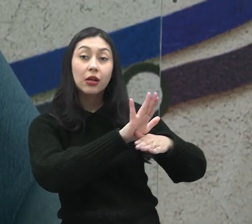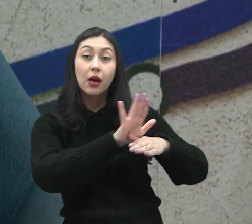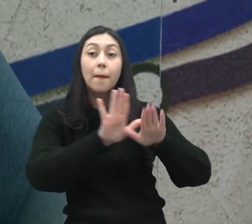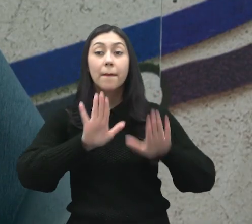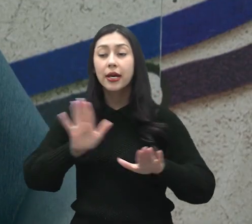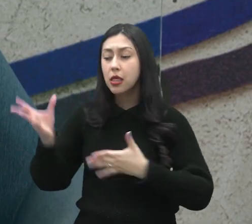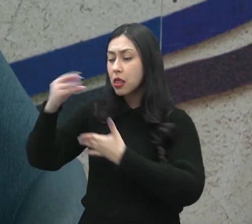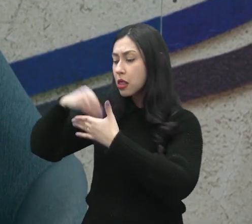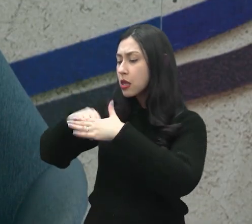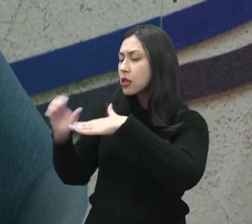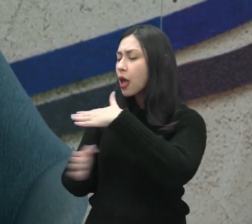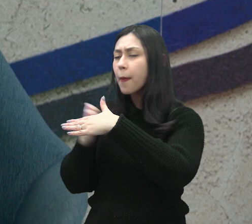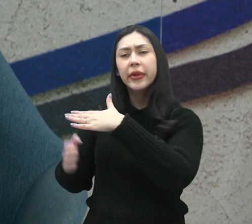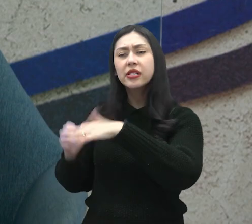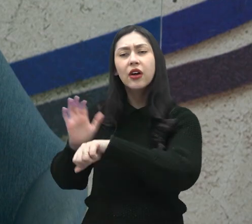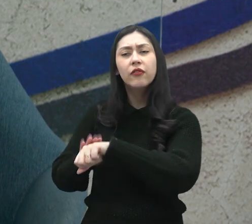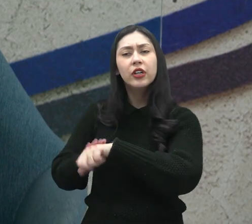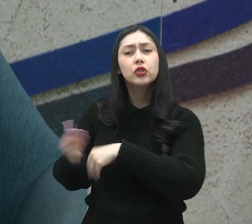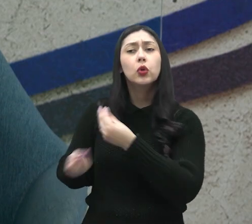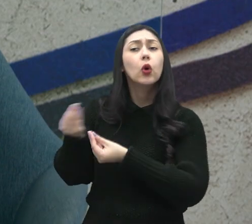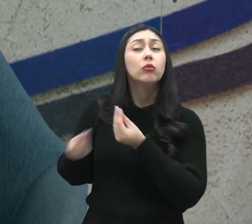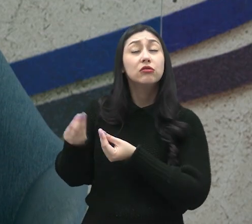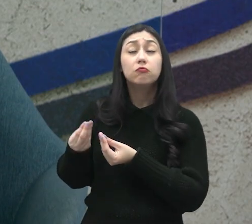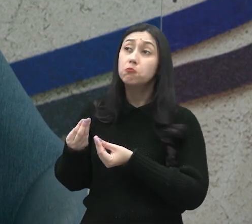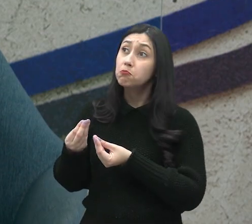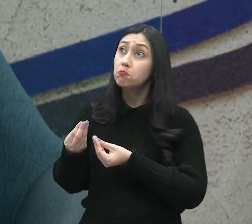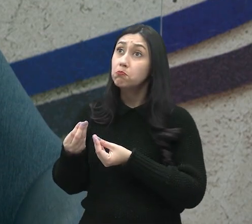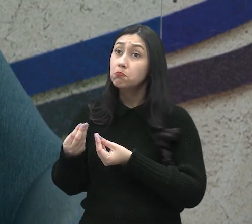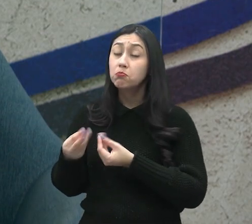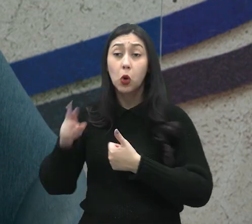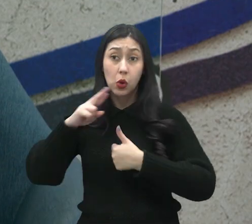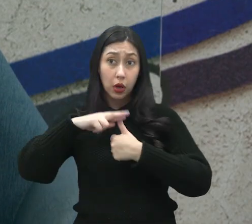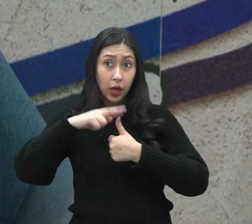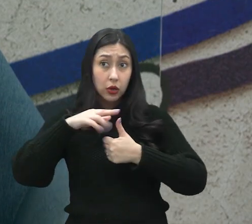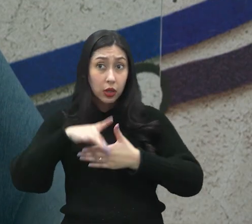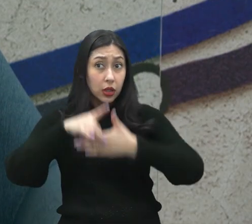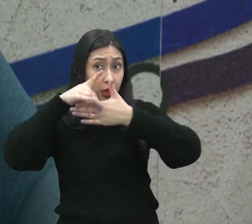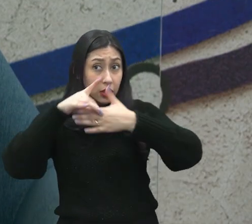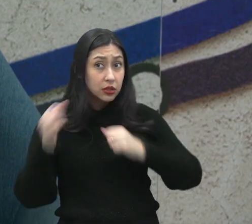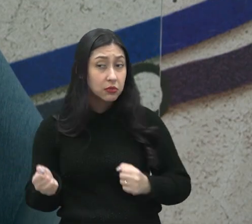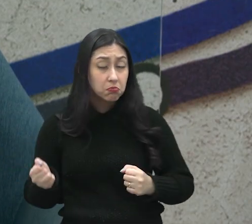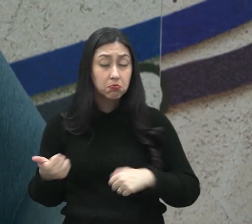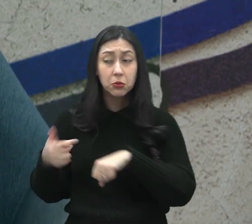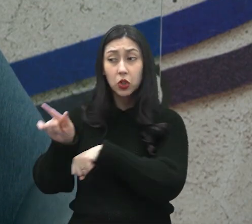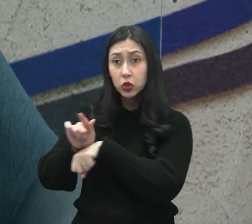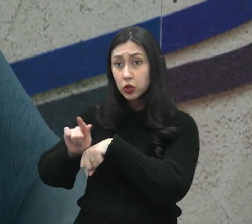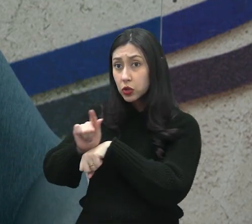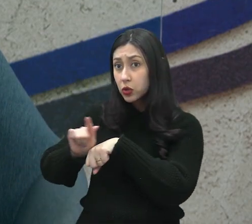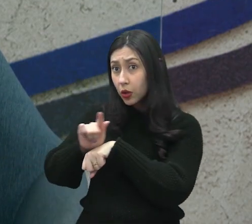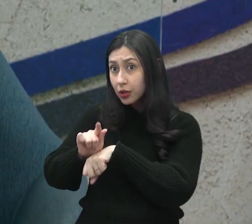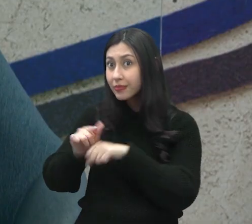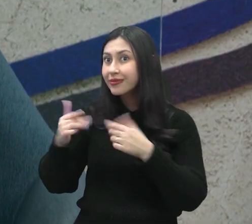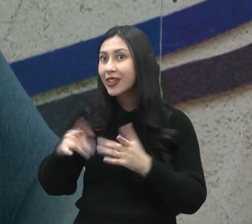empresa, como que eu vou conseguir isso? Através de um cargo de liderança, através de ser gestor. Então, esse é o